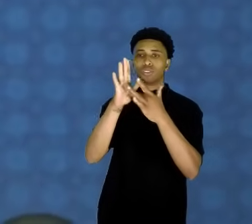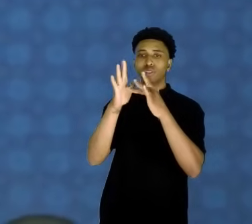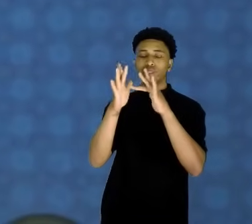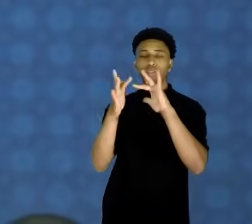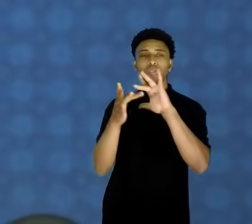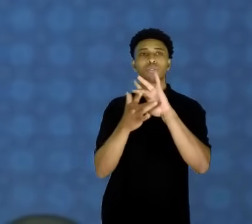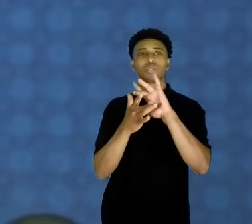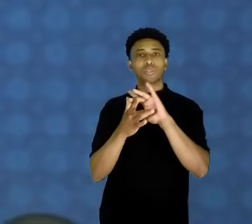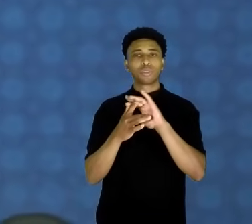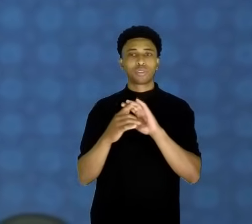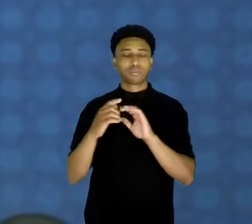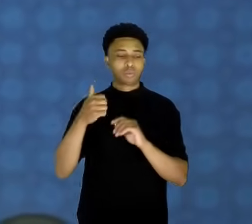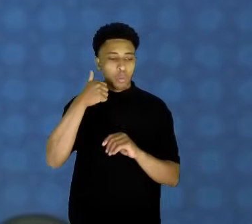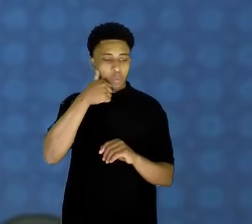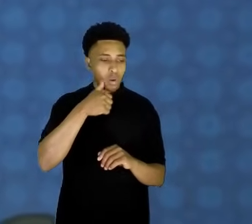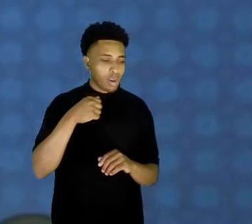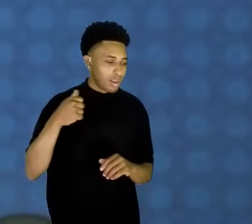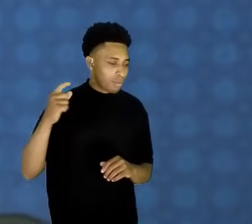Jesus a humilha.